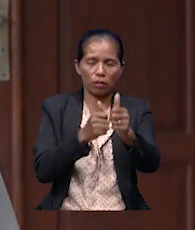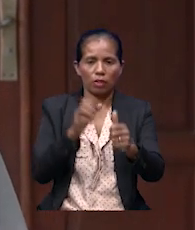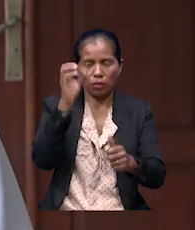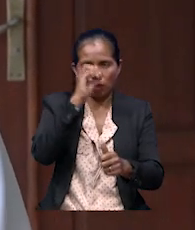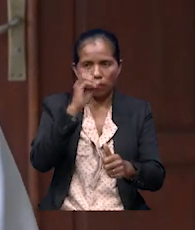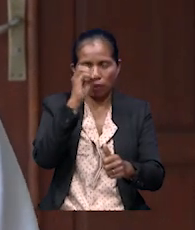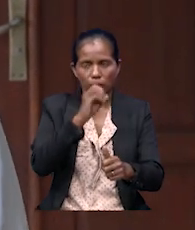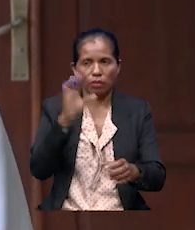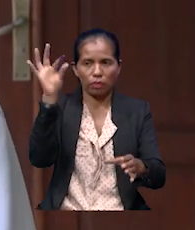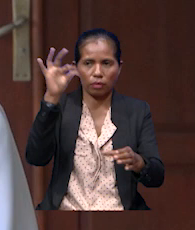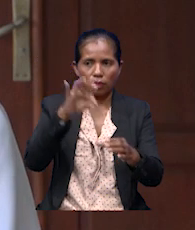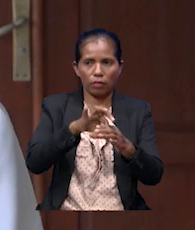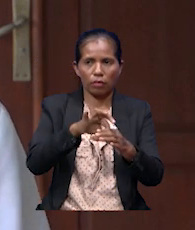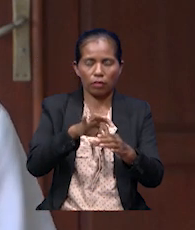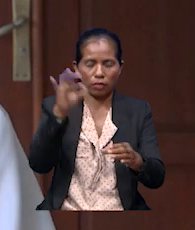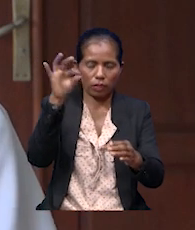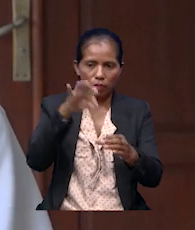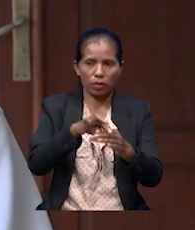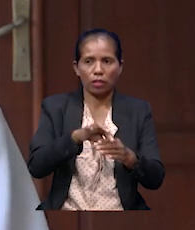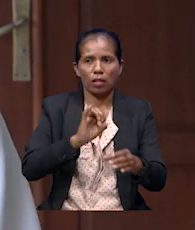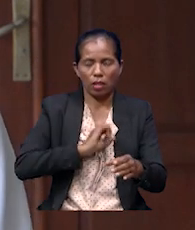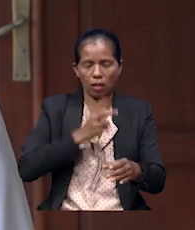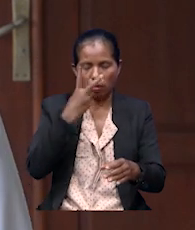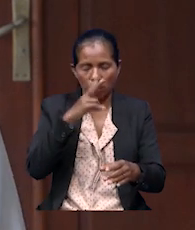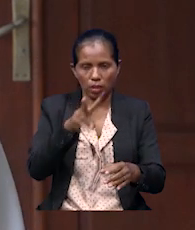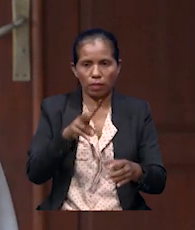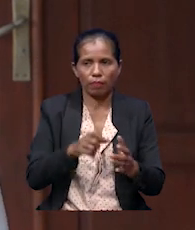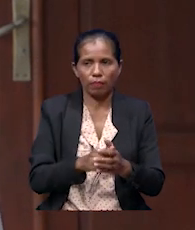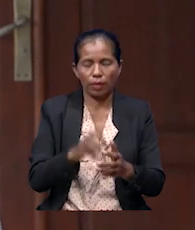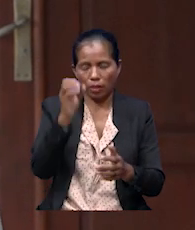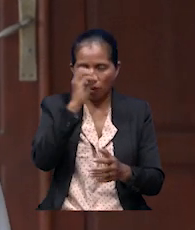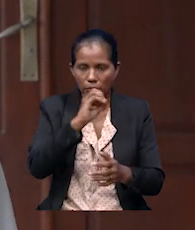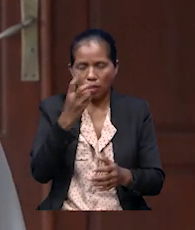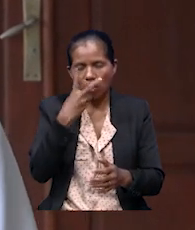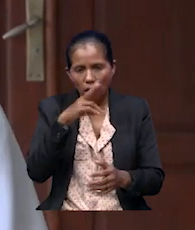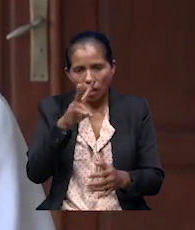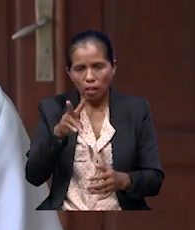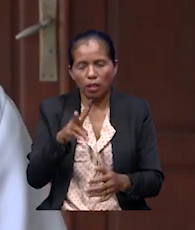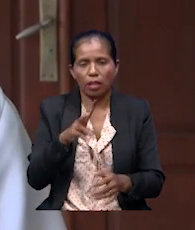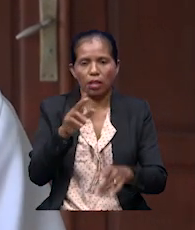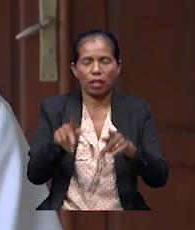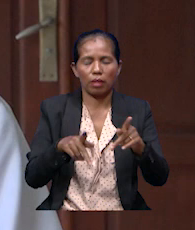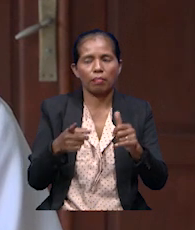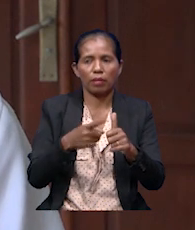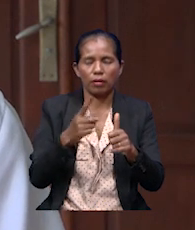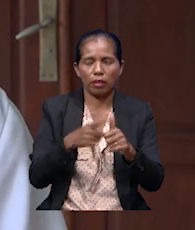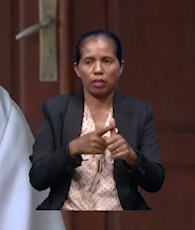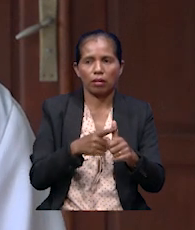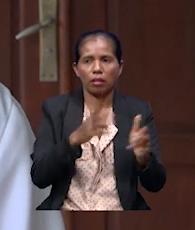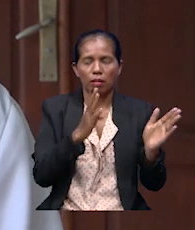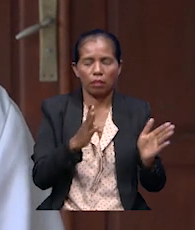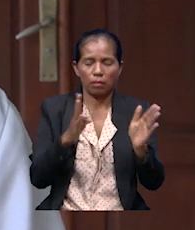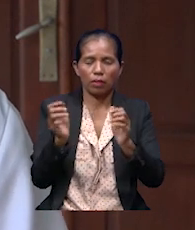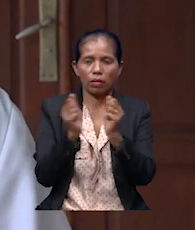o tuir votasaun ia hare usonia hanya observasaun pare kata primeiro preparasaun